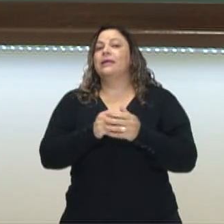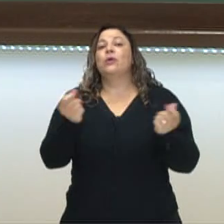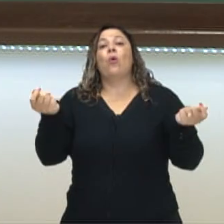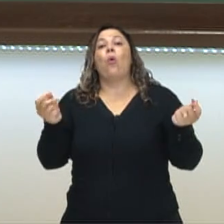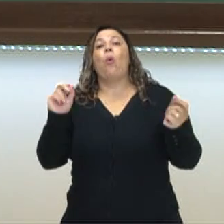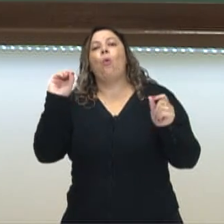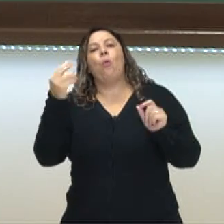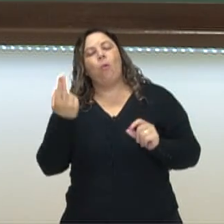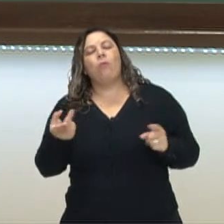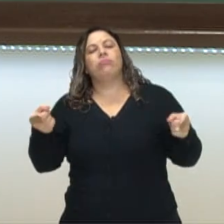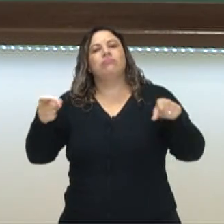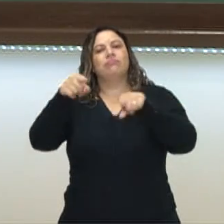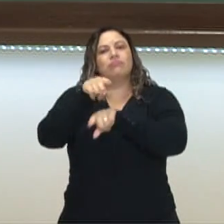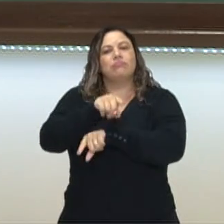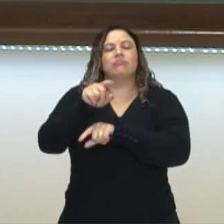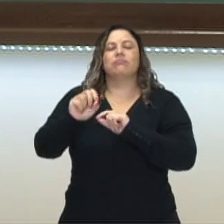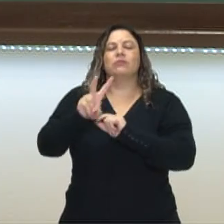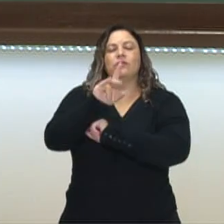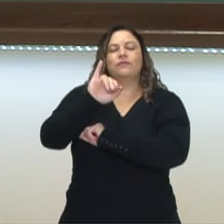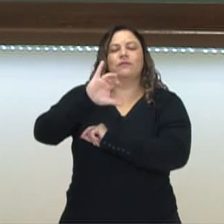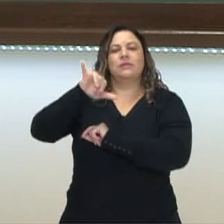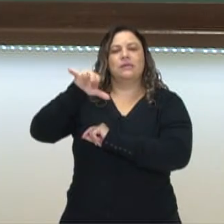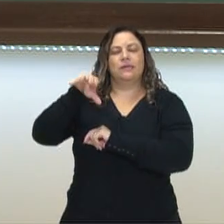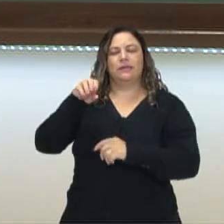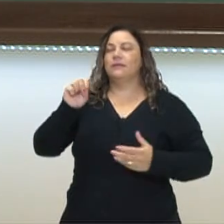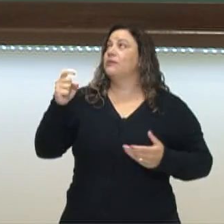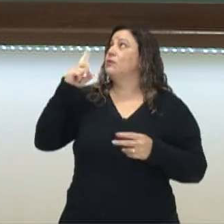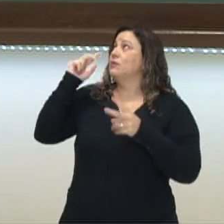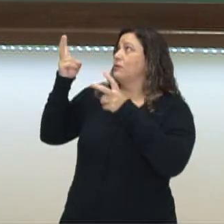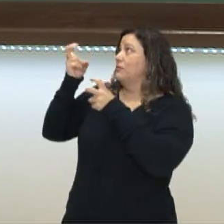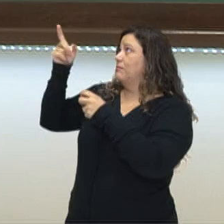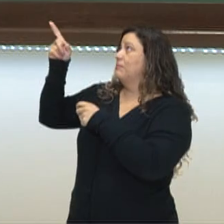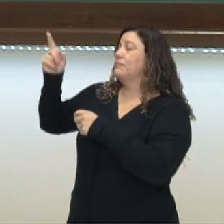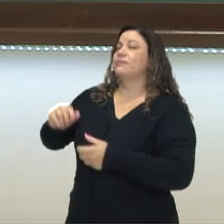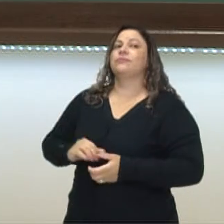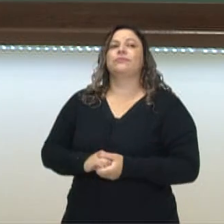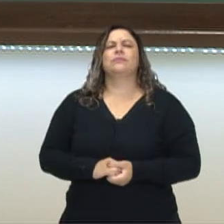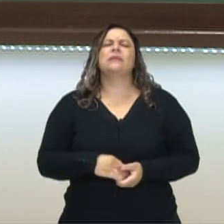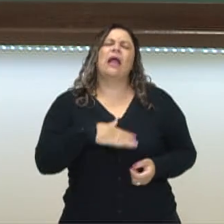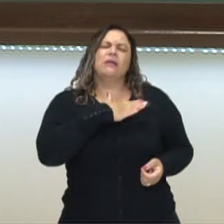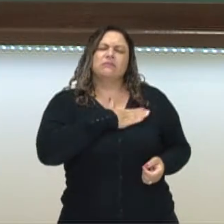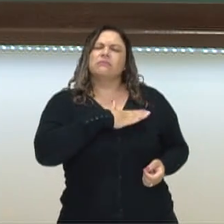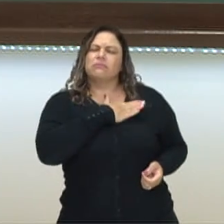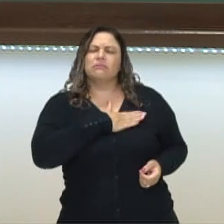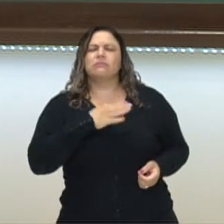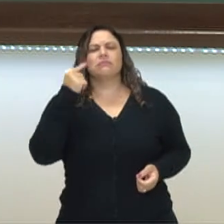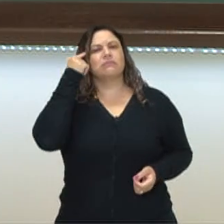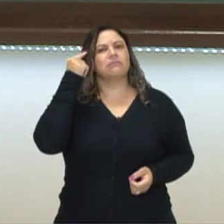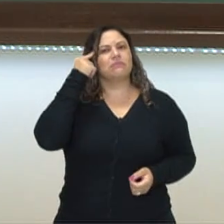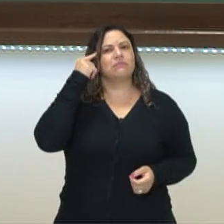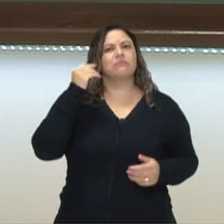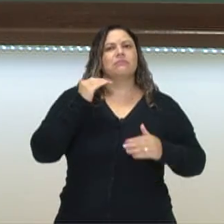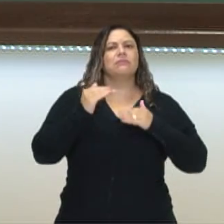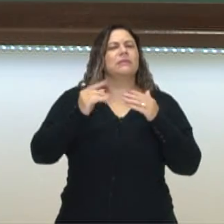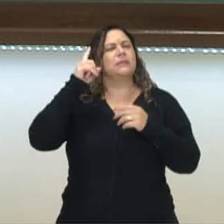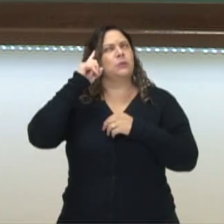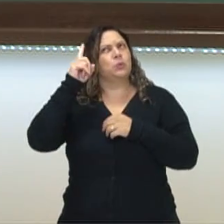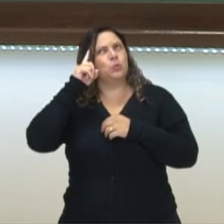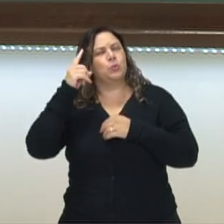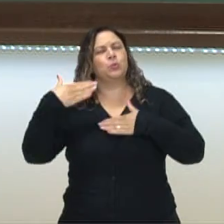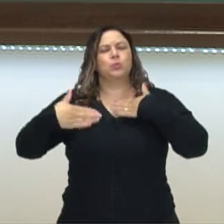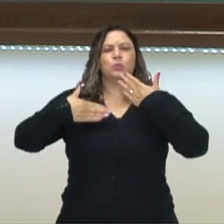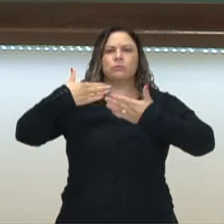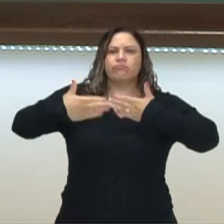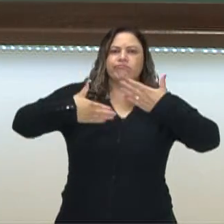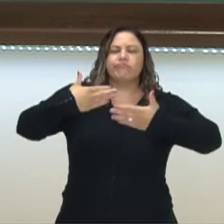dessas palavras representam vícios? Vamos ver, acho que ficou tranquilo aí, só pensando no nosso dia a dia, no